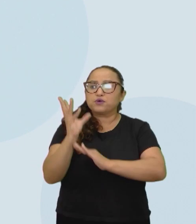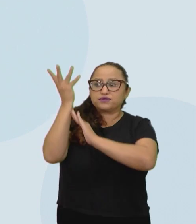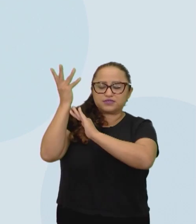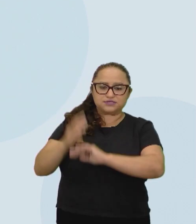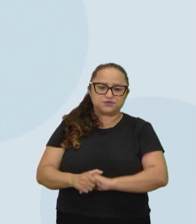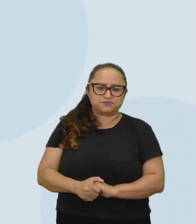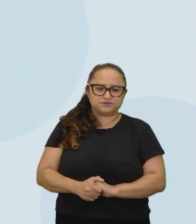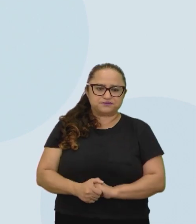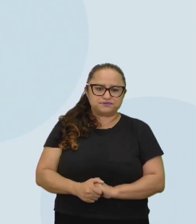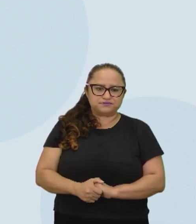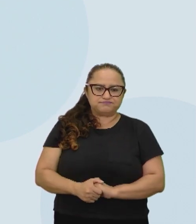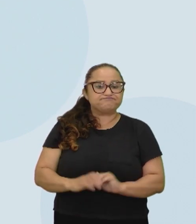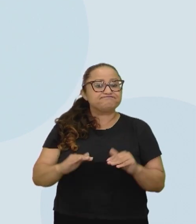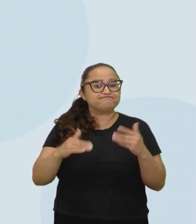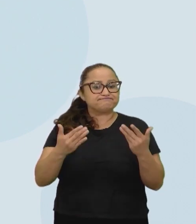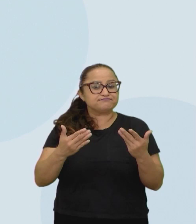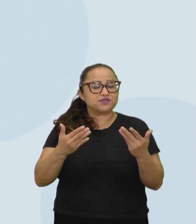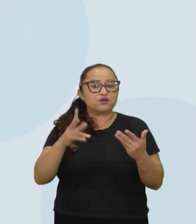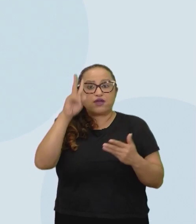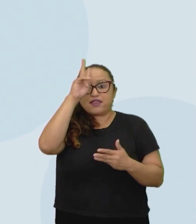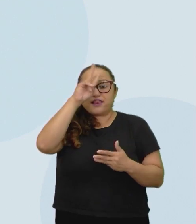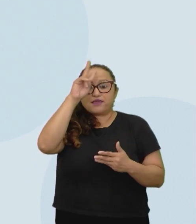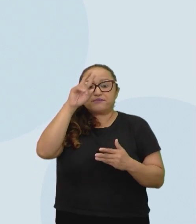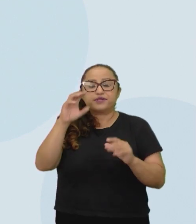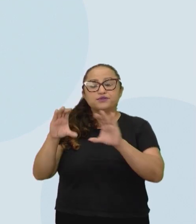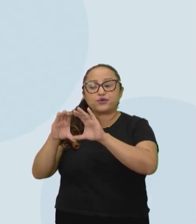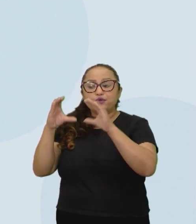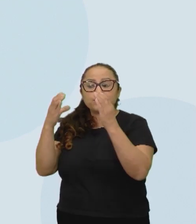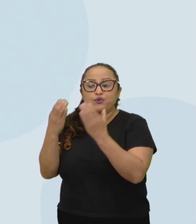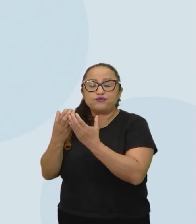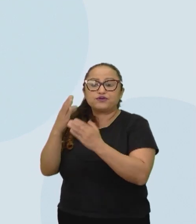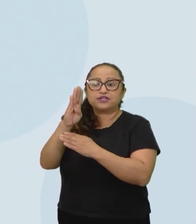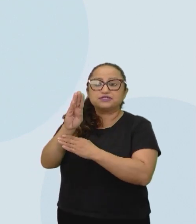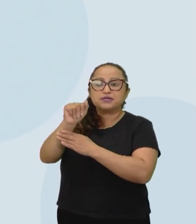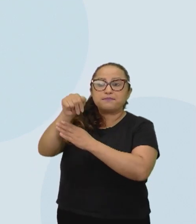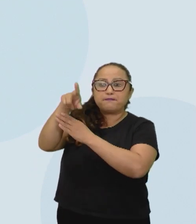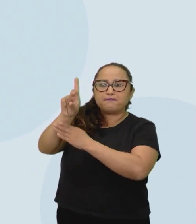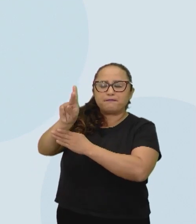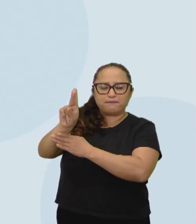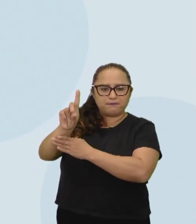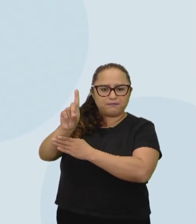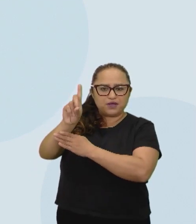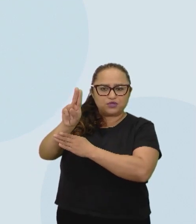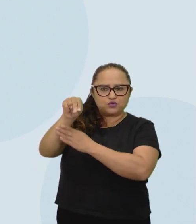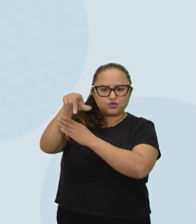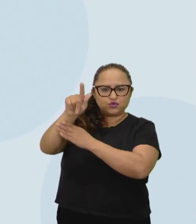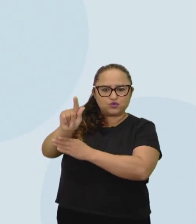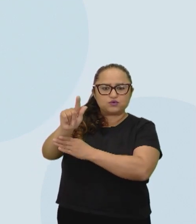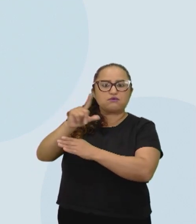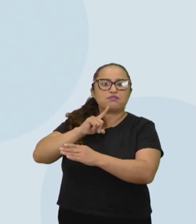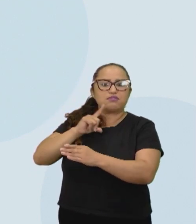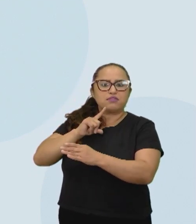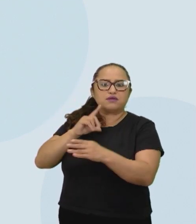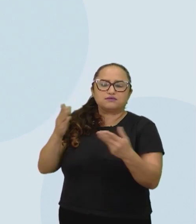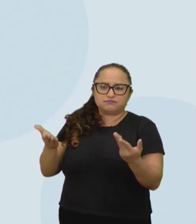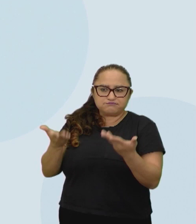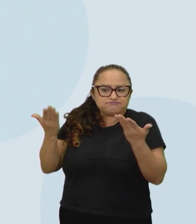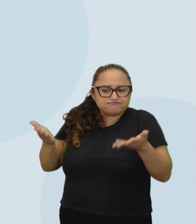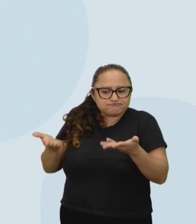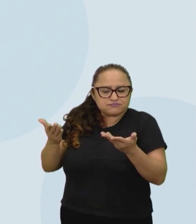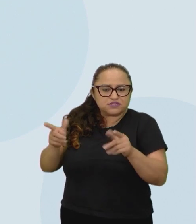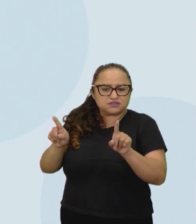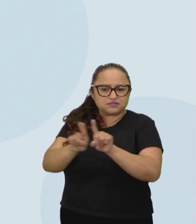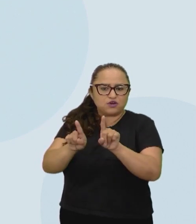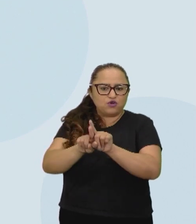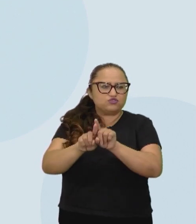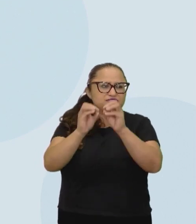só. Então, lembrando que a Conferência de Bandung, ela está ali inspirada também na ONU, né, da